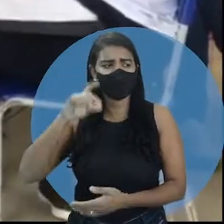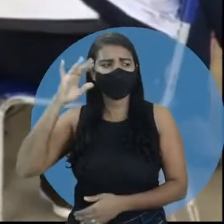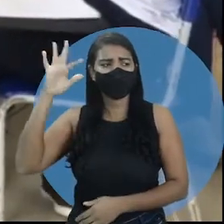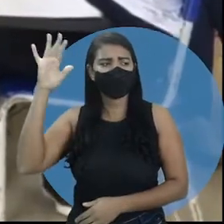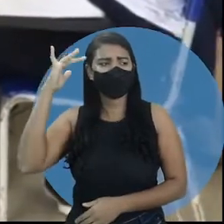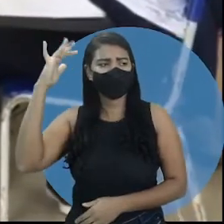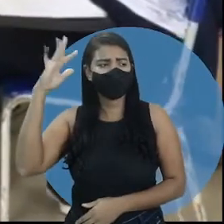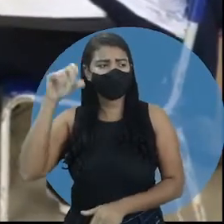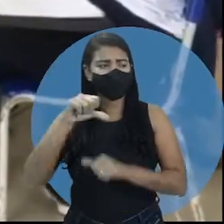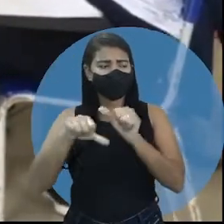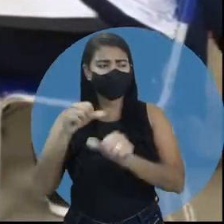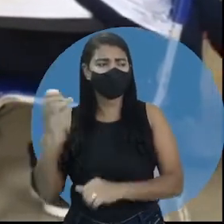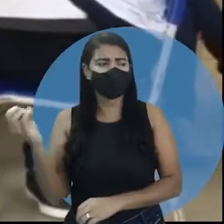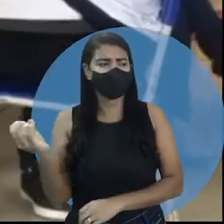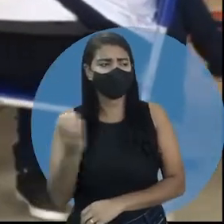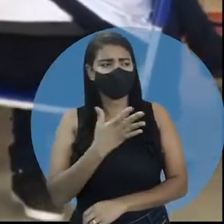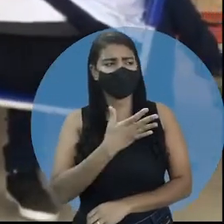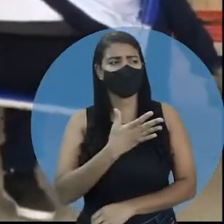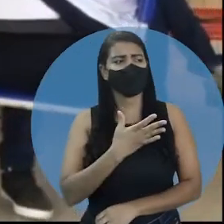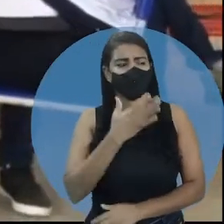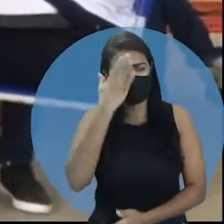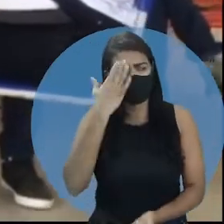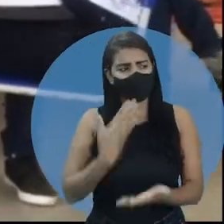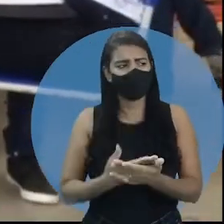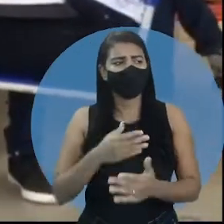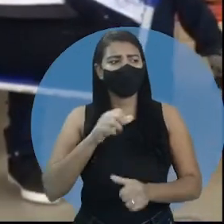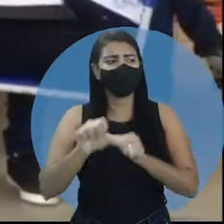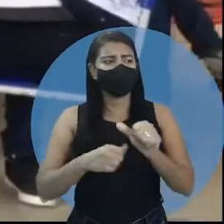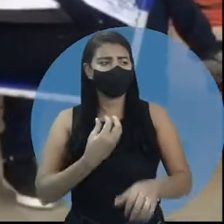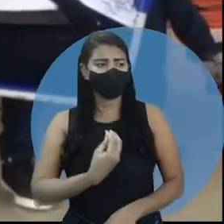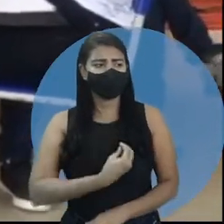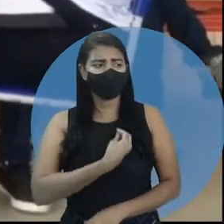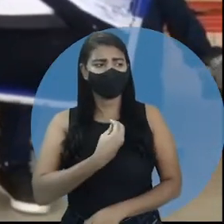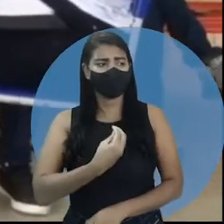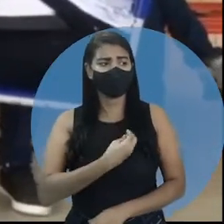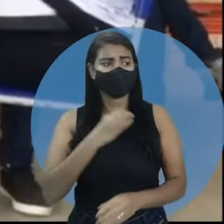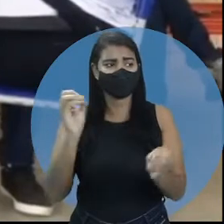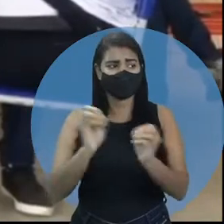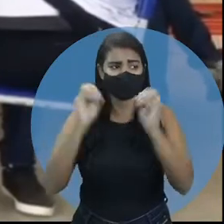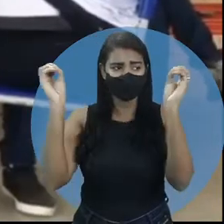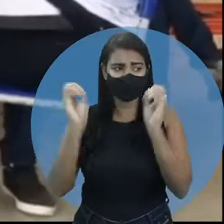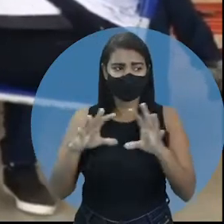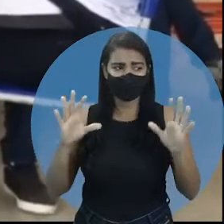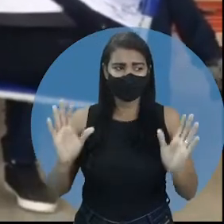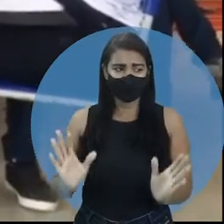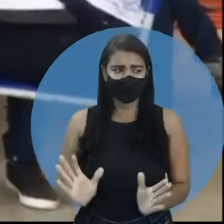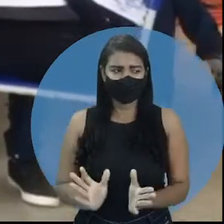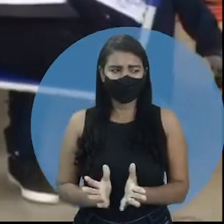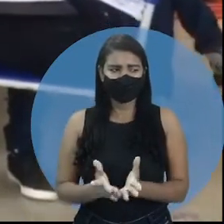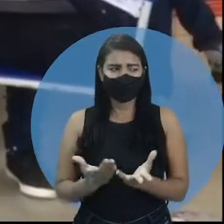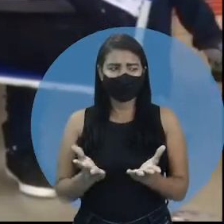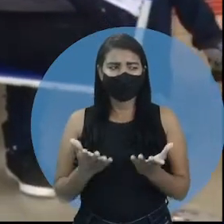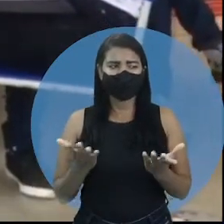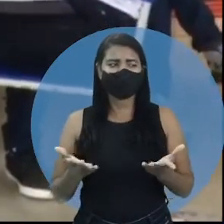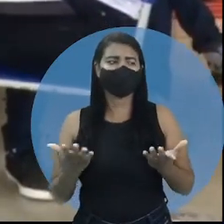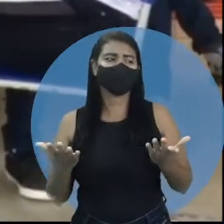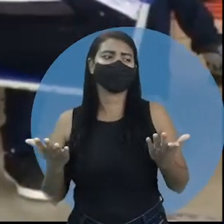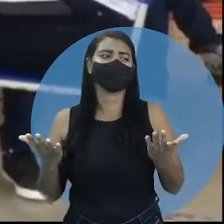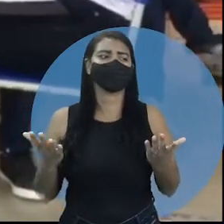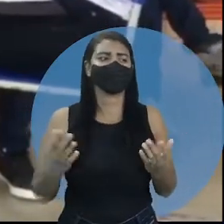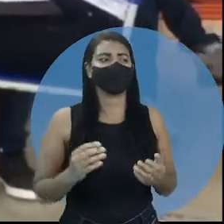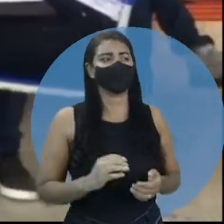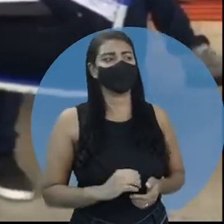ressuscita os meus sonhos, transforma minha vida, me faz